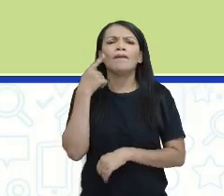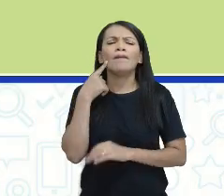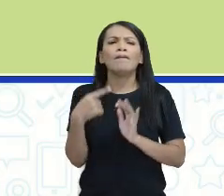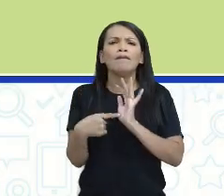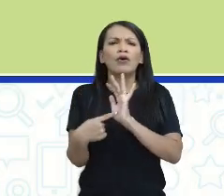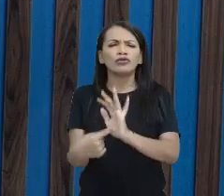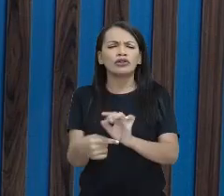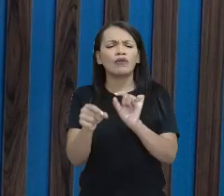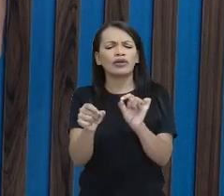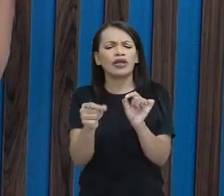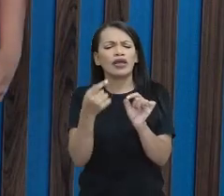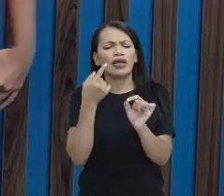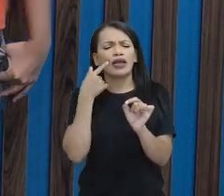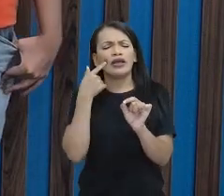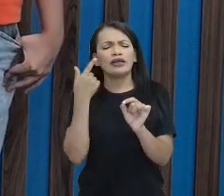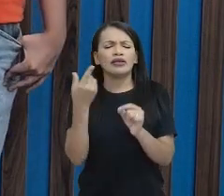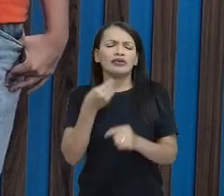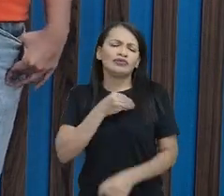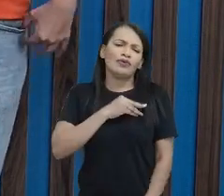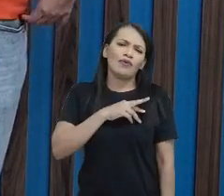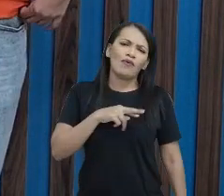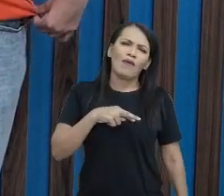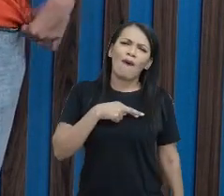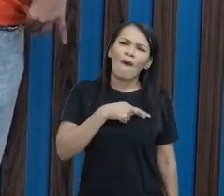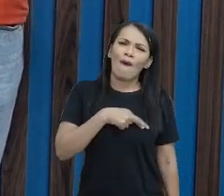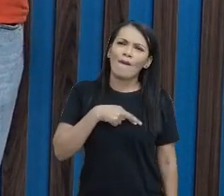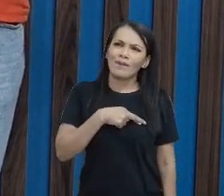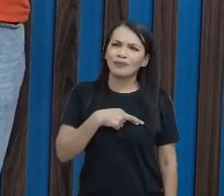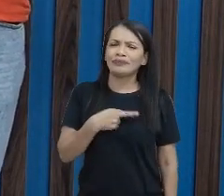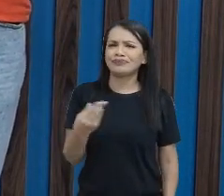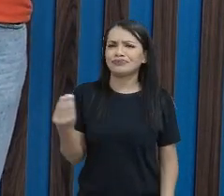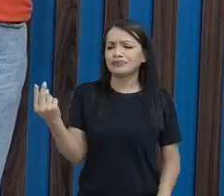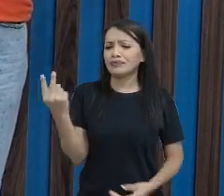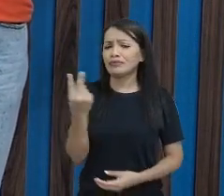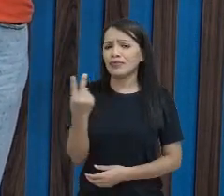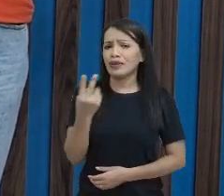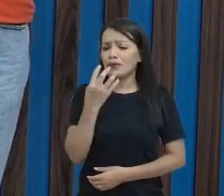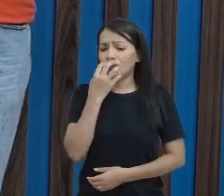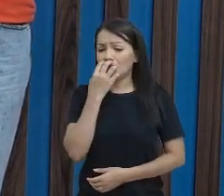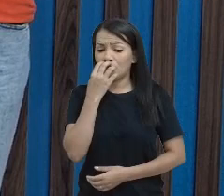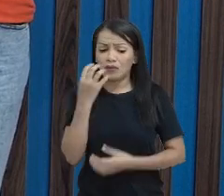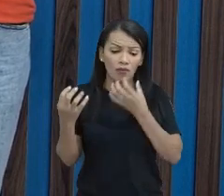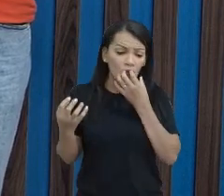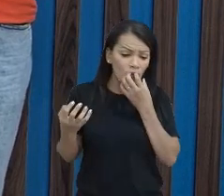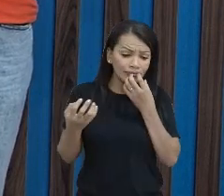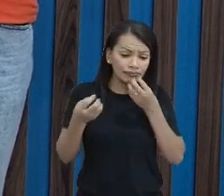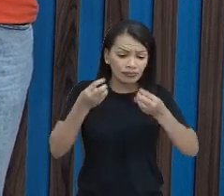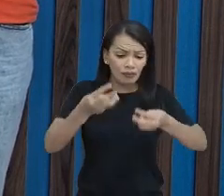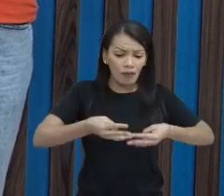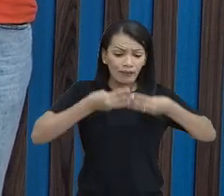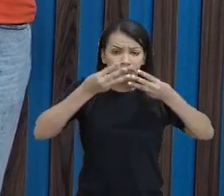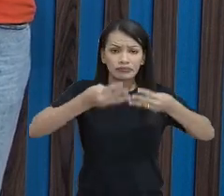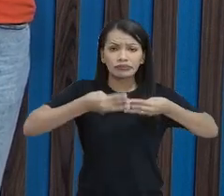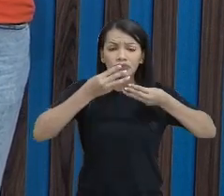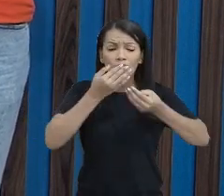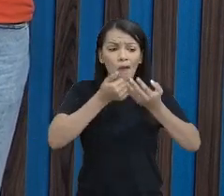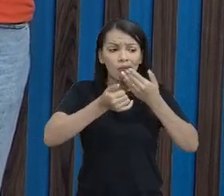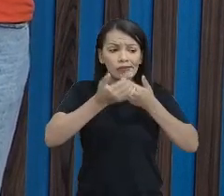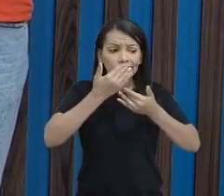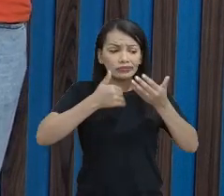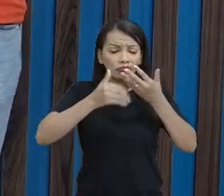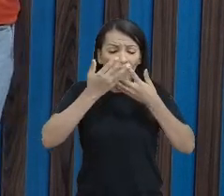cena romântica da dama e do vagabundo, em que os cachorrinhos lá dividem um macarrãozinho com a almôndega e dão um